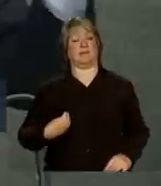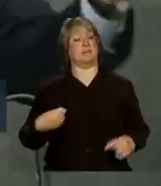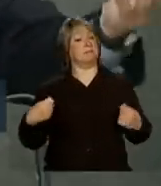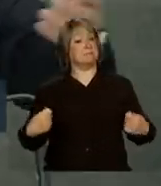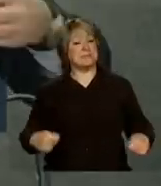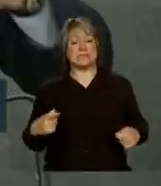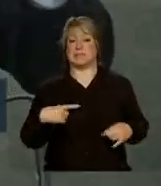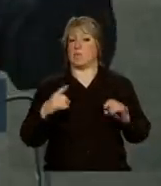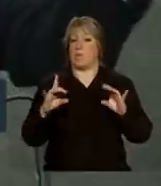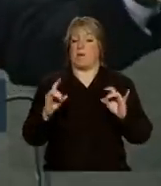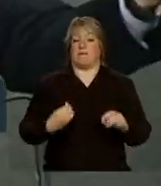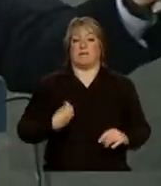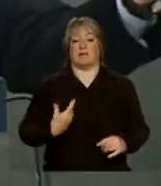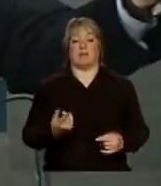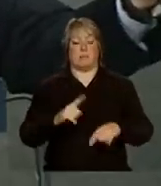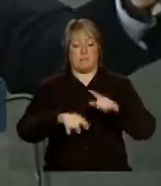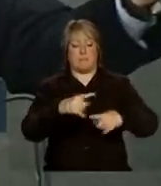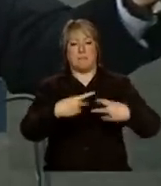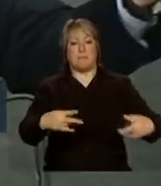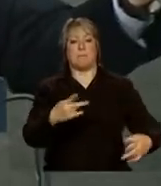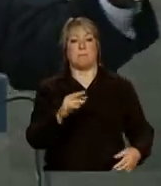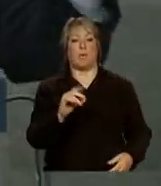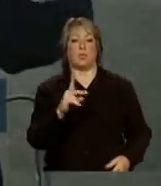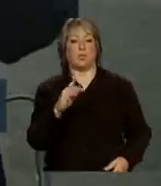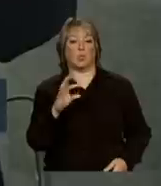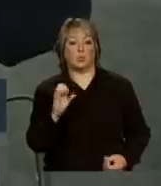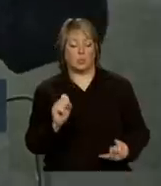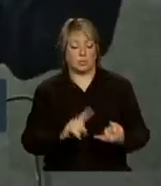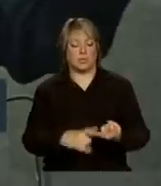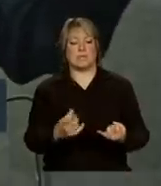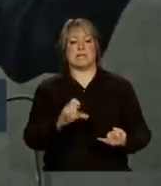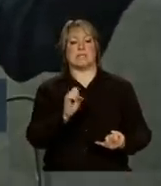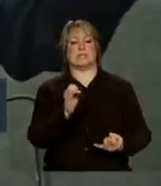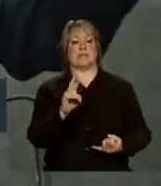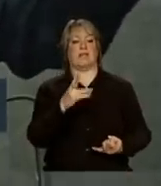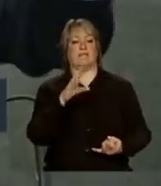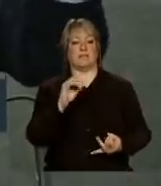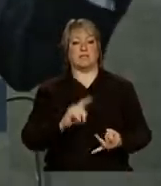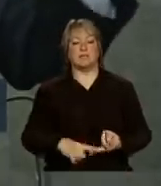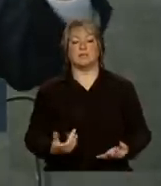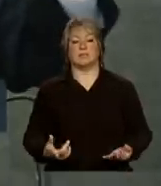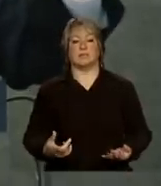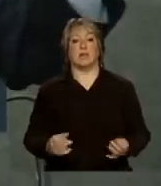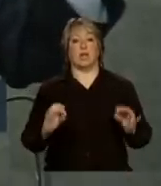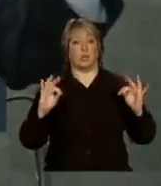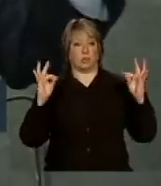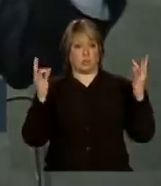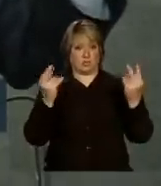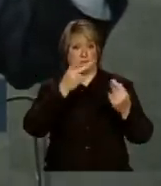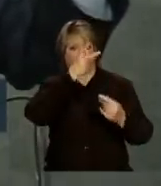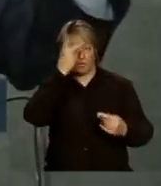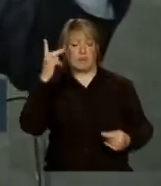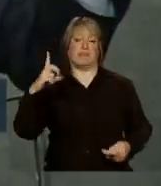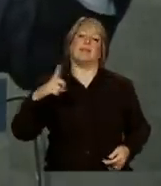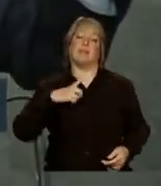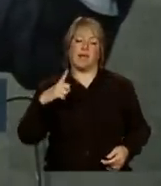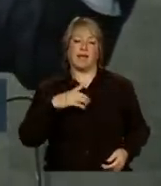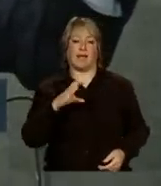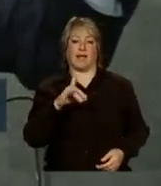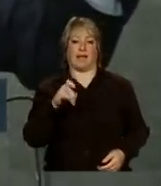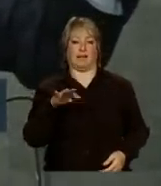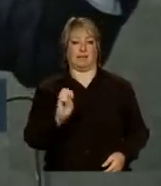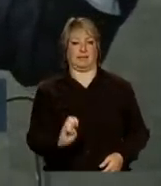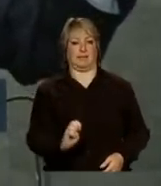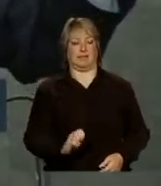qualidade nos produtos nos serviços Tá certo e todos nós temos um cliente que não tiver cliente não justifica sua